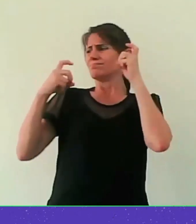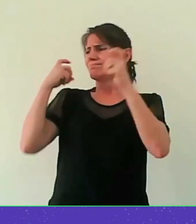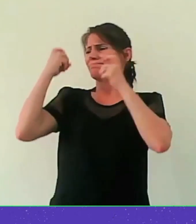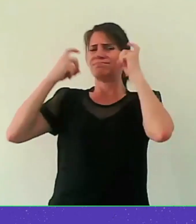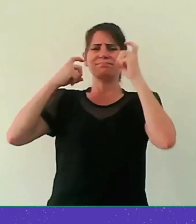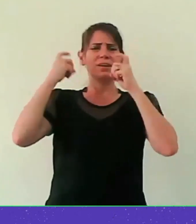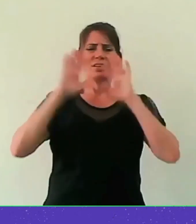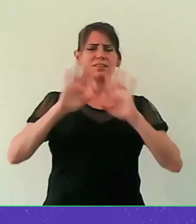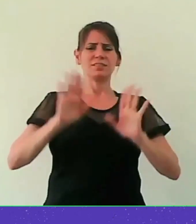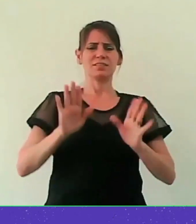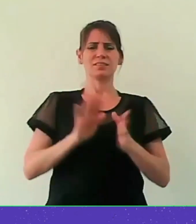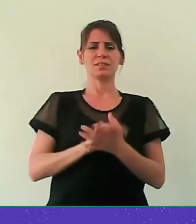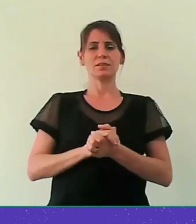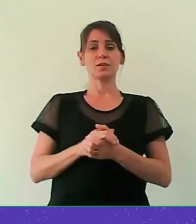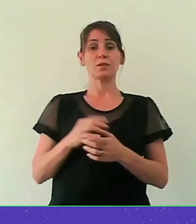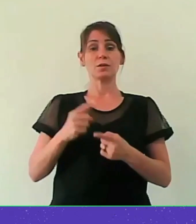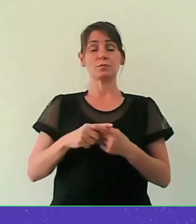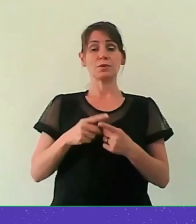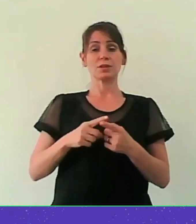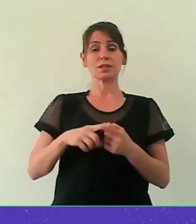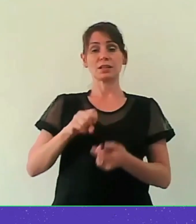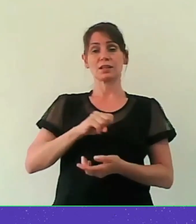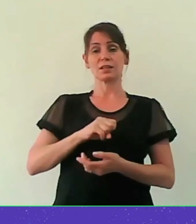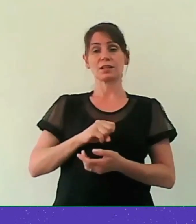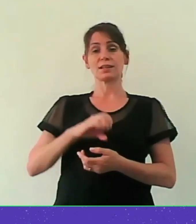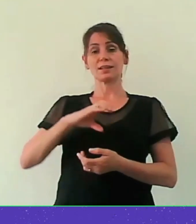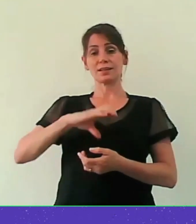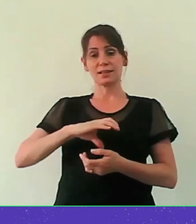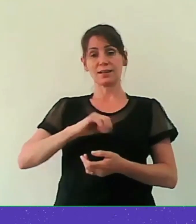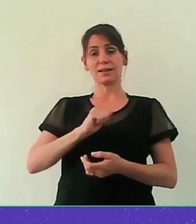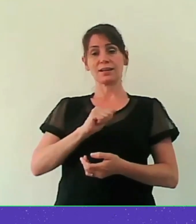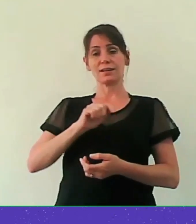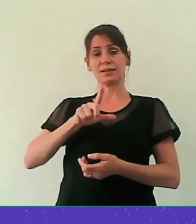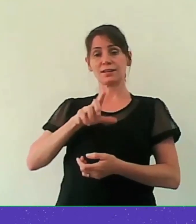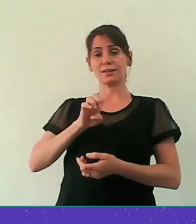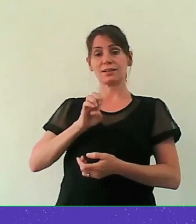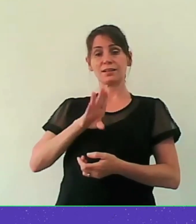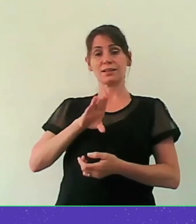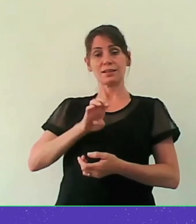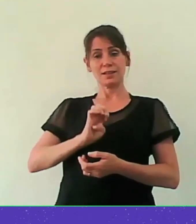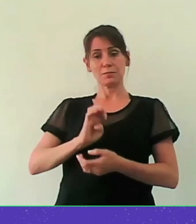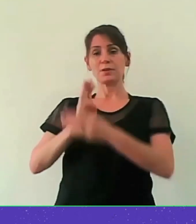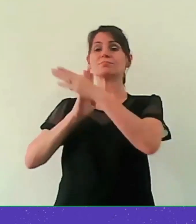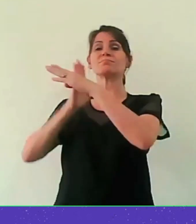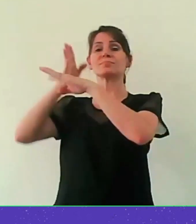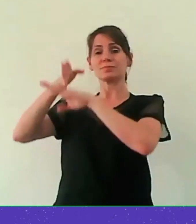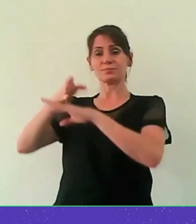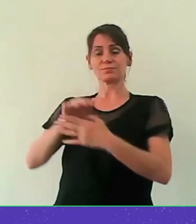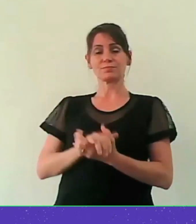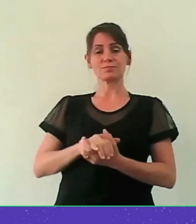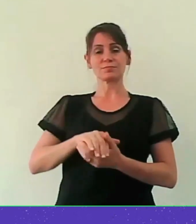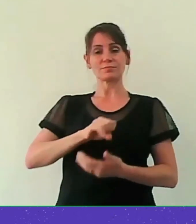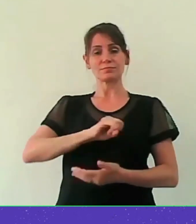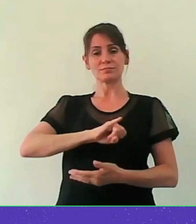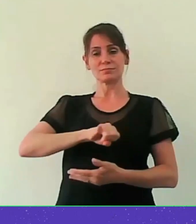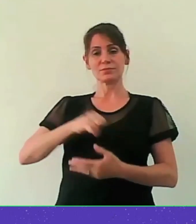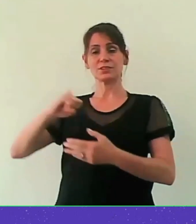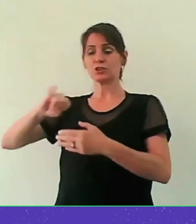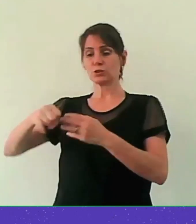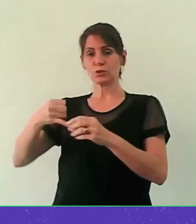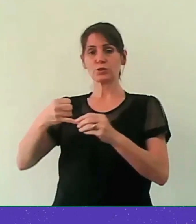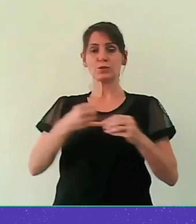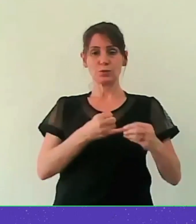porque Josué entrou, Caleb entrou. Aqueles que tiverem um outro espírito vão entrar,